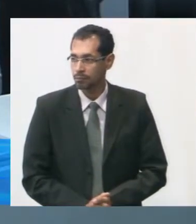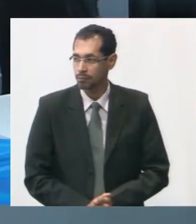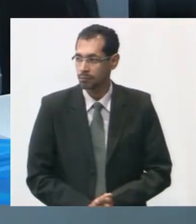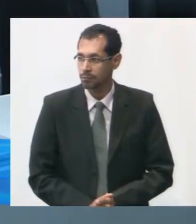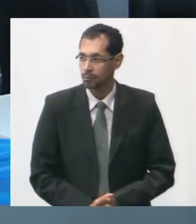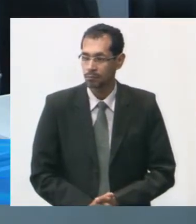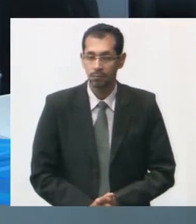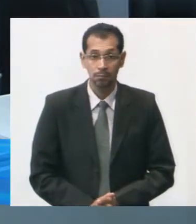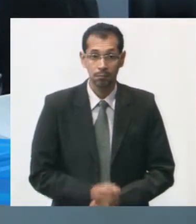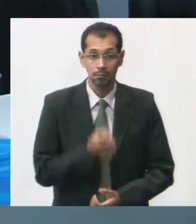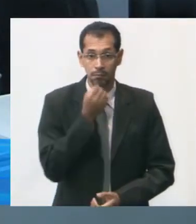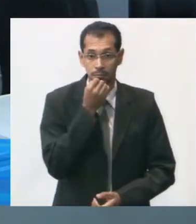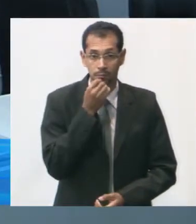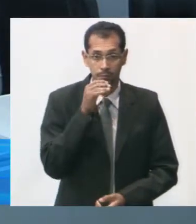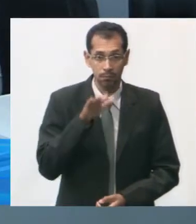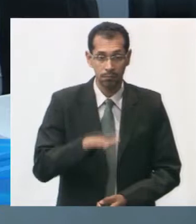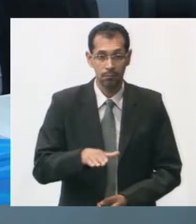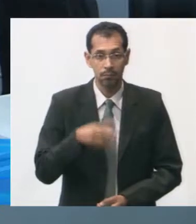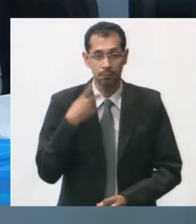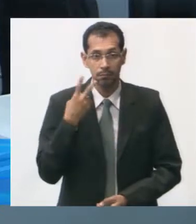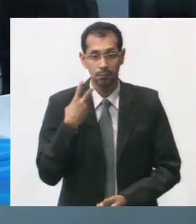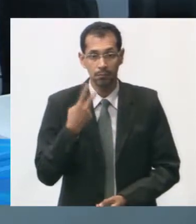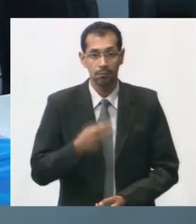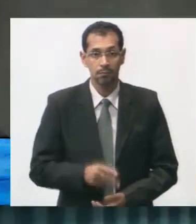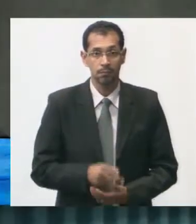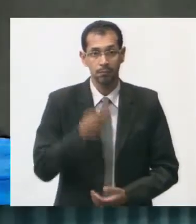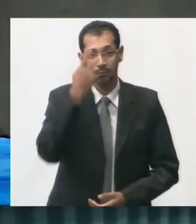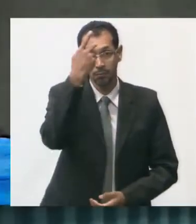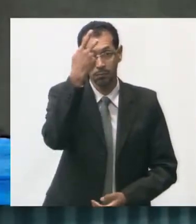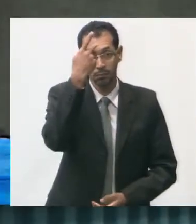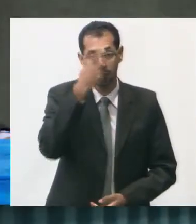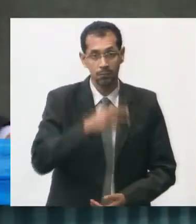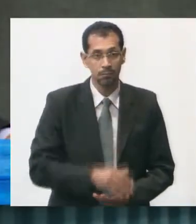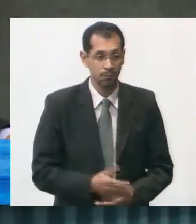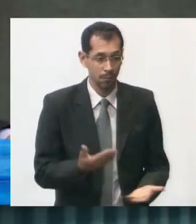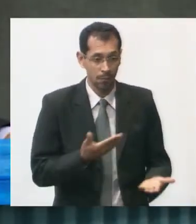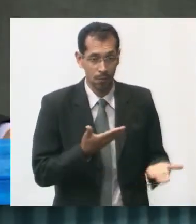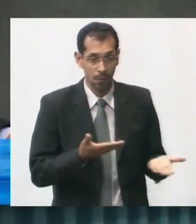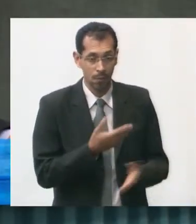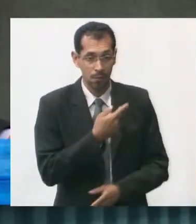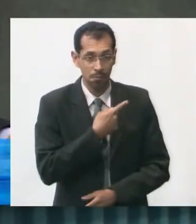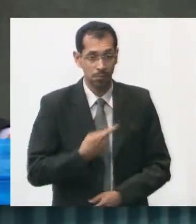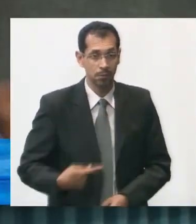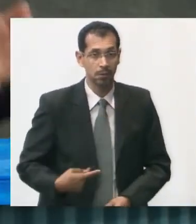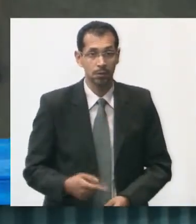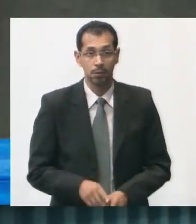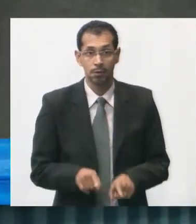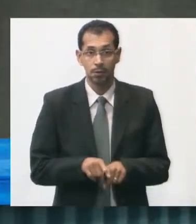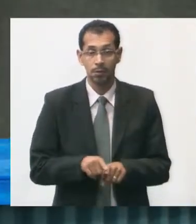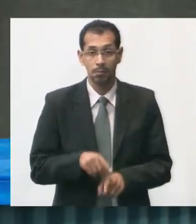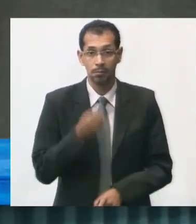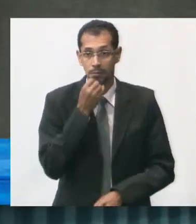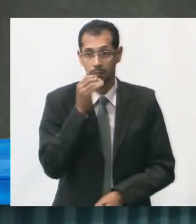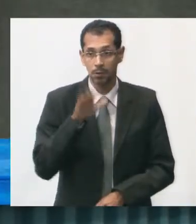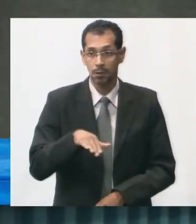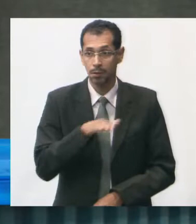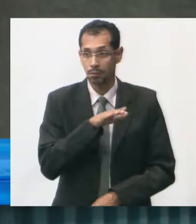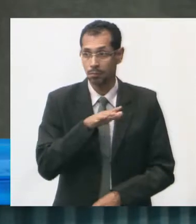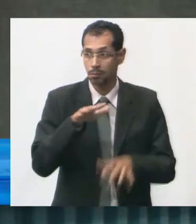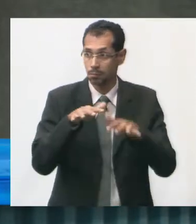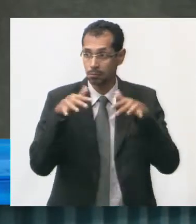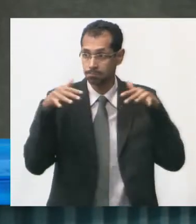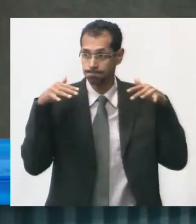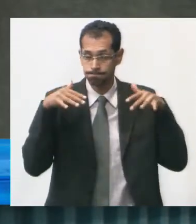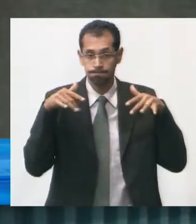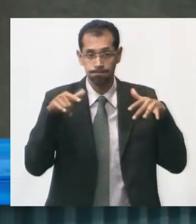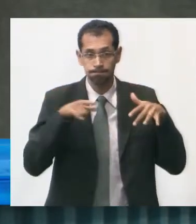Boa tarde, vereador Sandro Parrini, presidente. Boa tarde, você que acompanha também na galeria. Hoje, várias